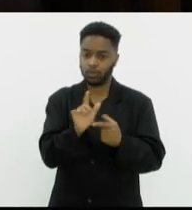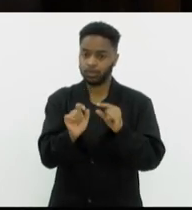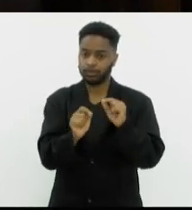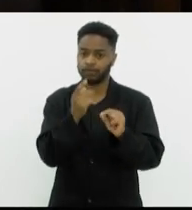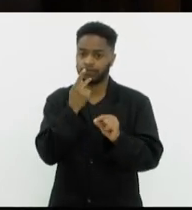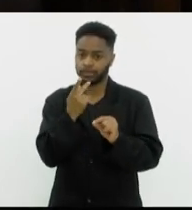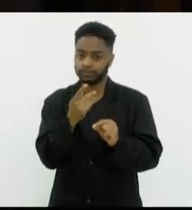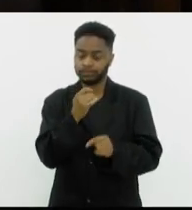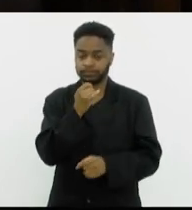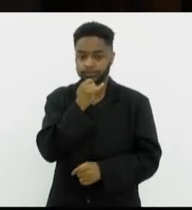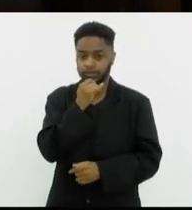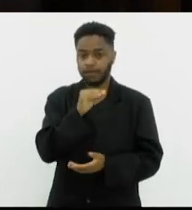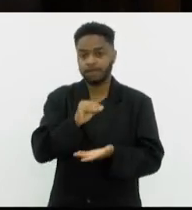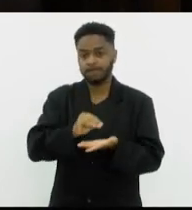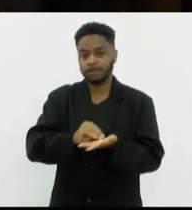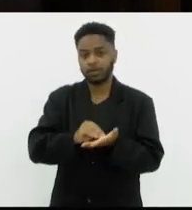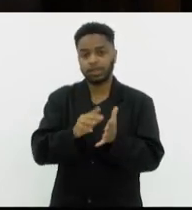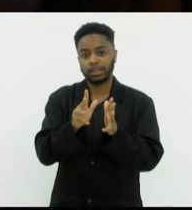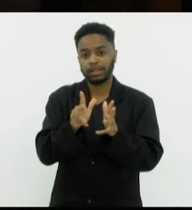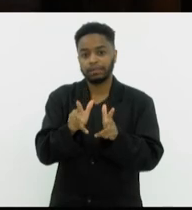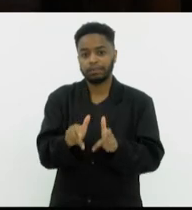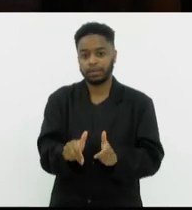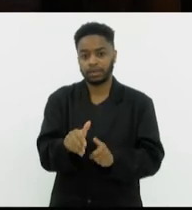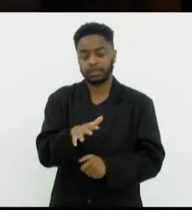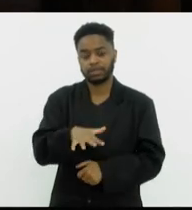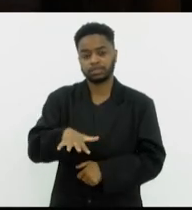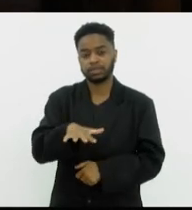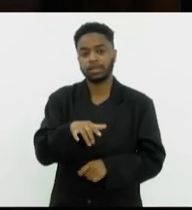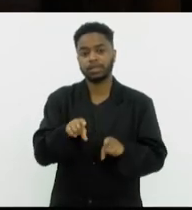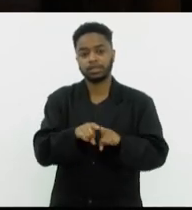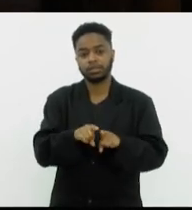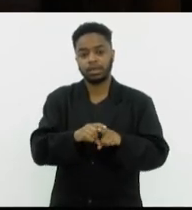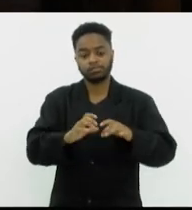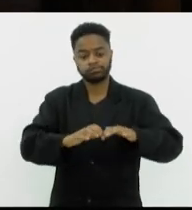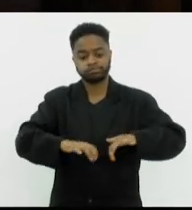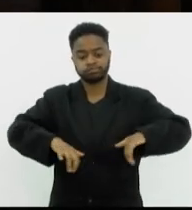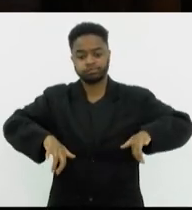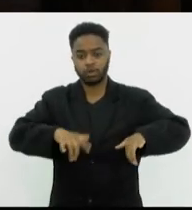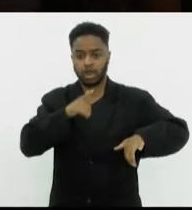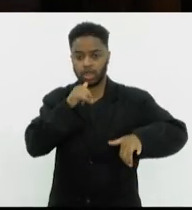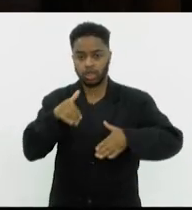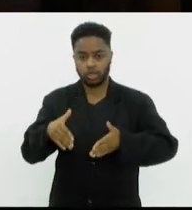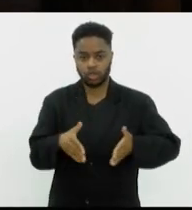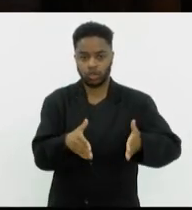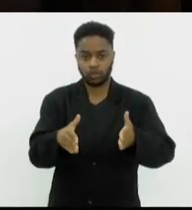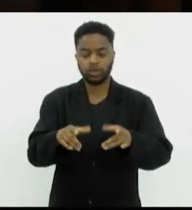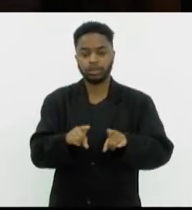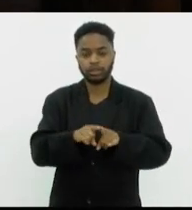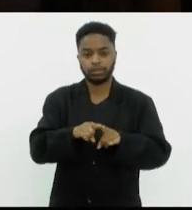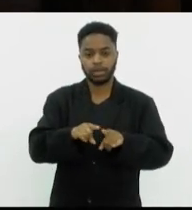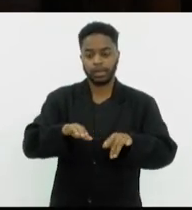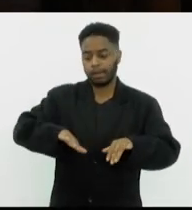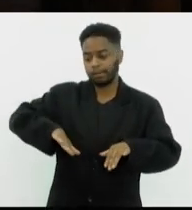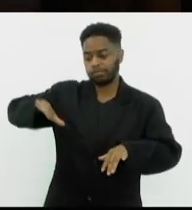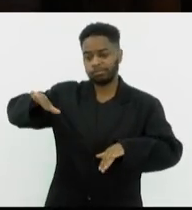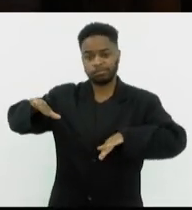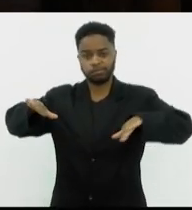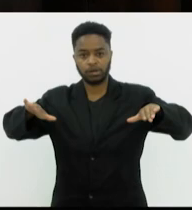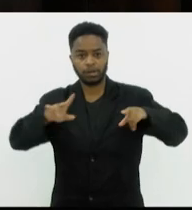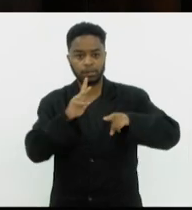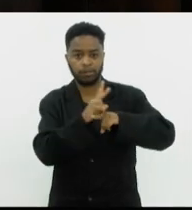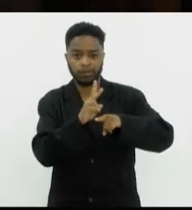a falta de limpeza de canais, drenagem dos rios, barragens mal projetadas